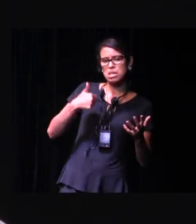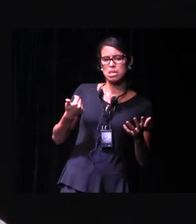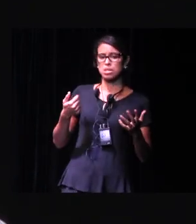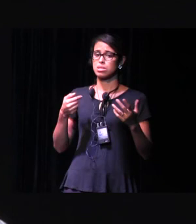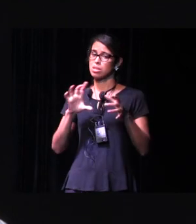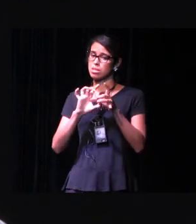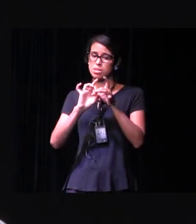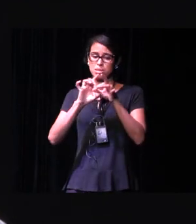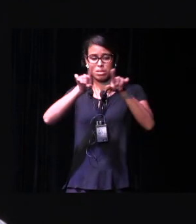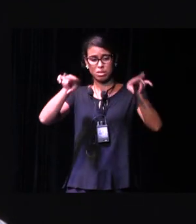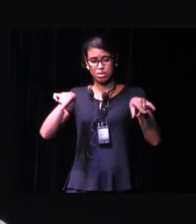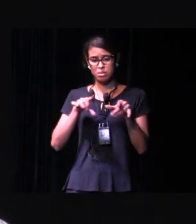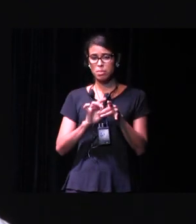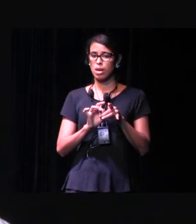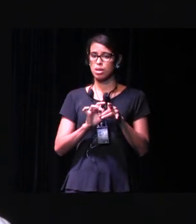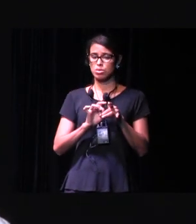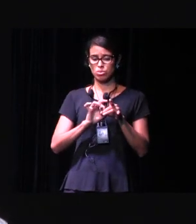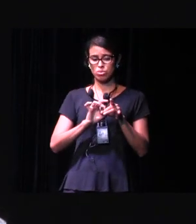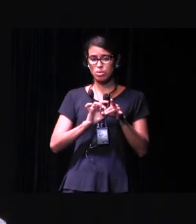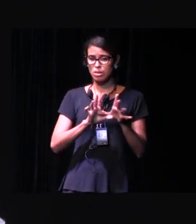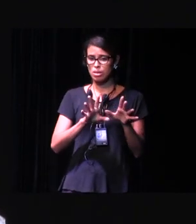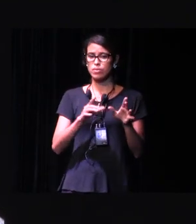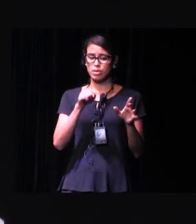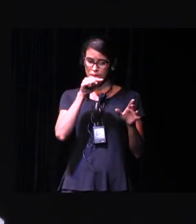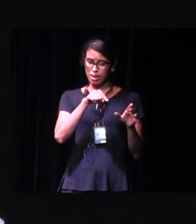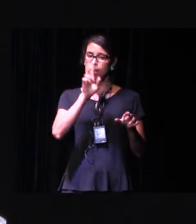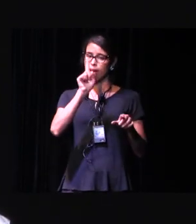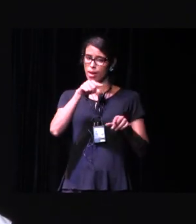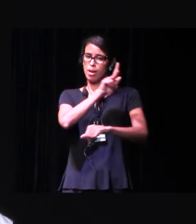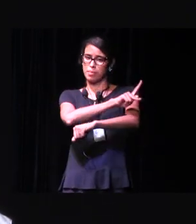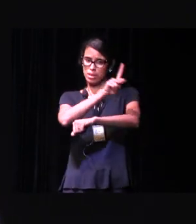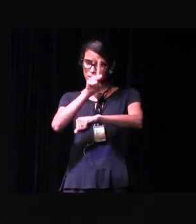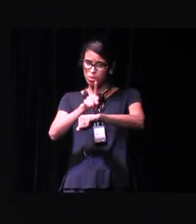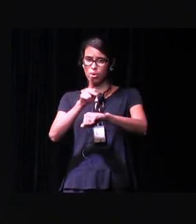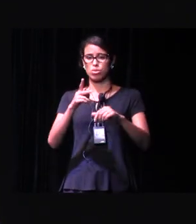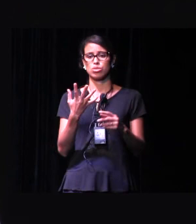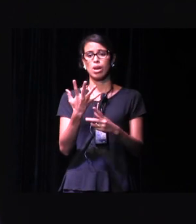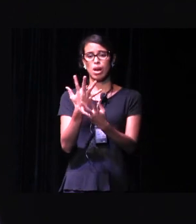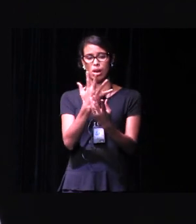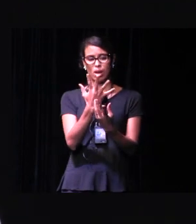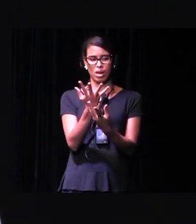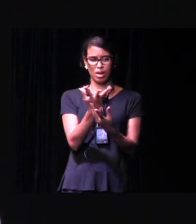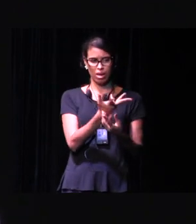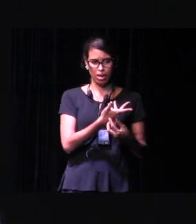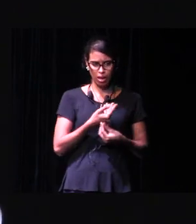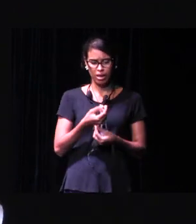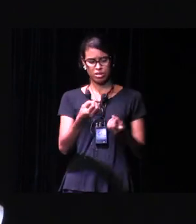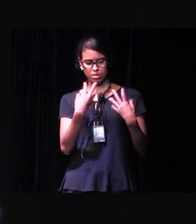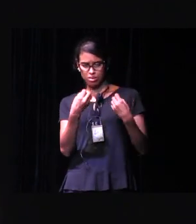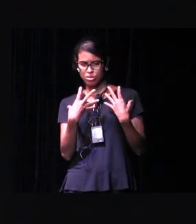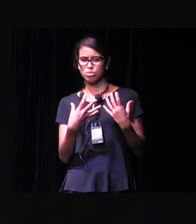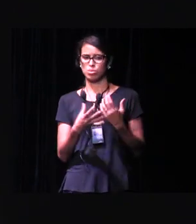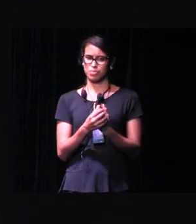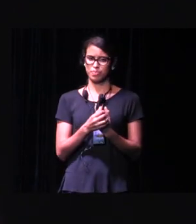porque o espaço realmente forma, informa, ele é pedagógico, isso a arte nos ensinou